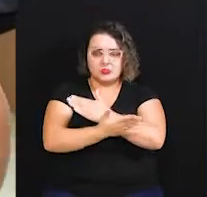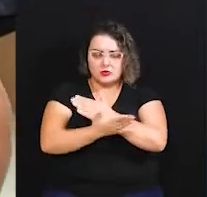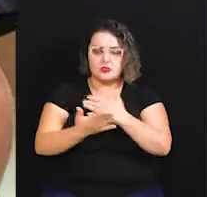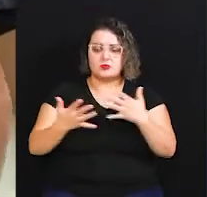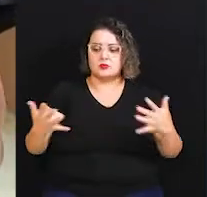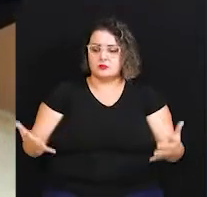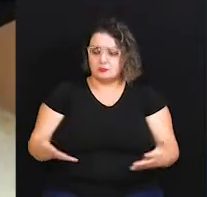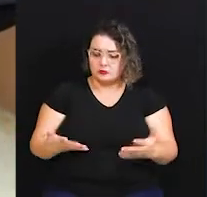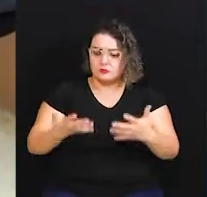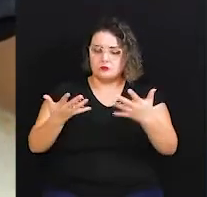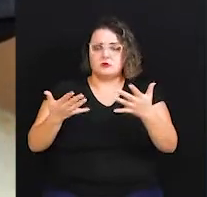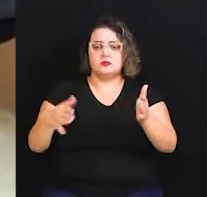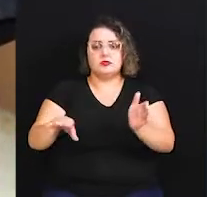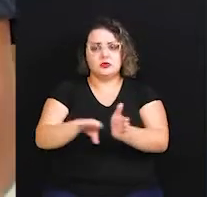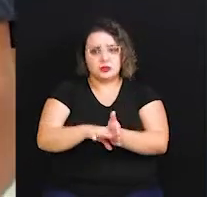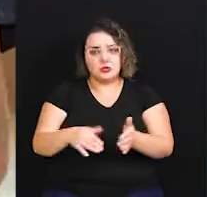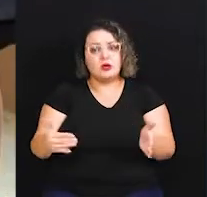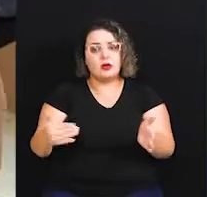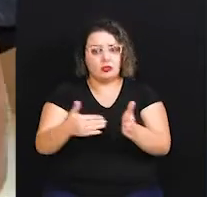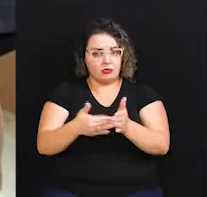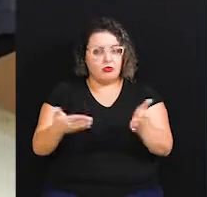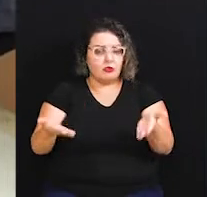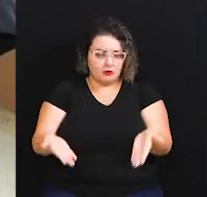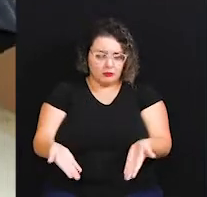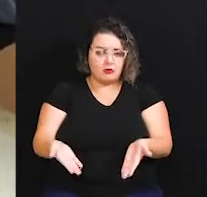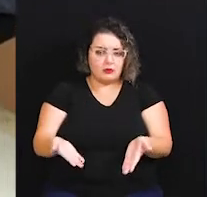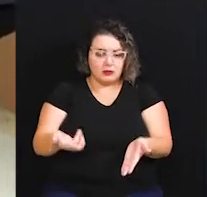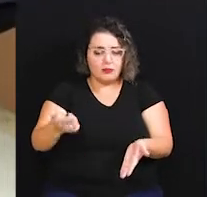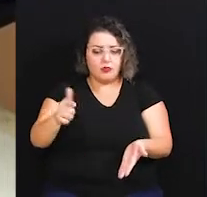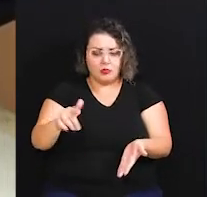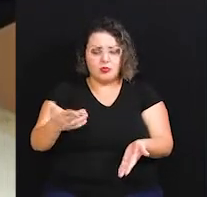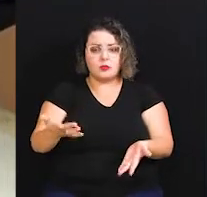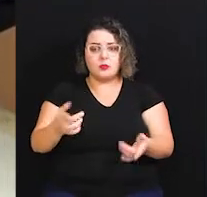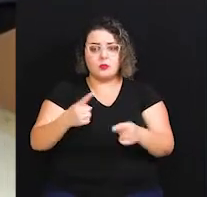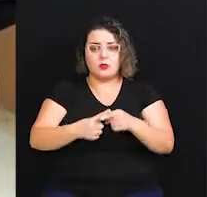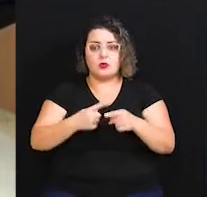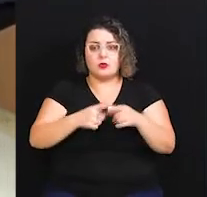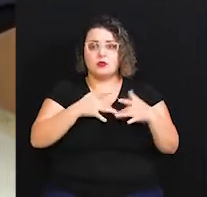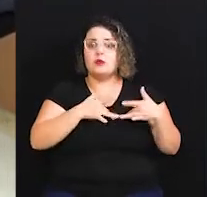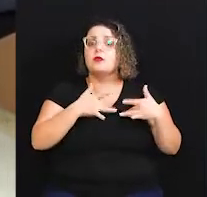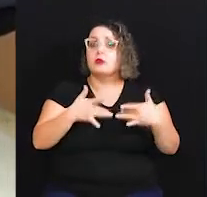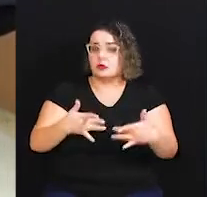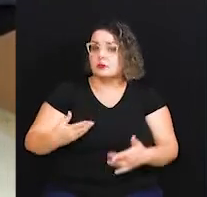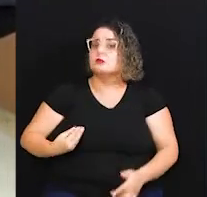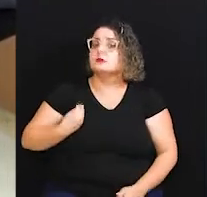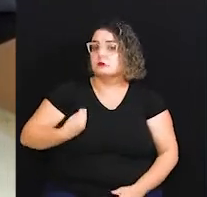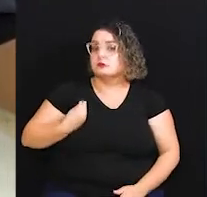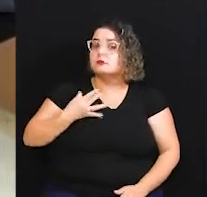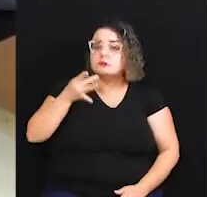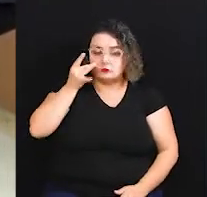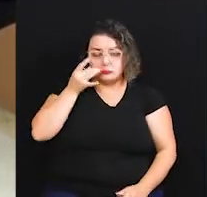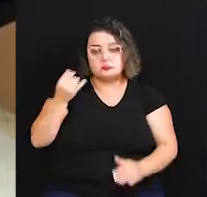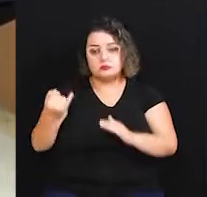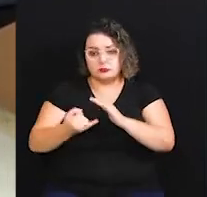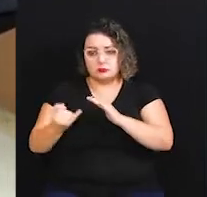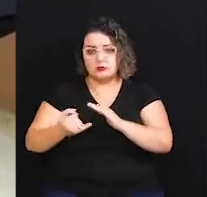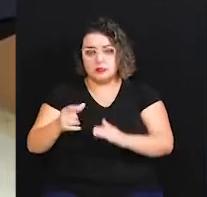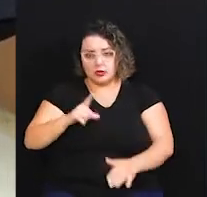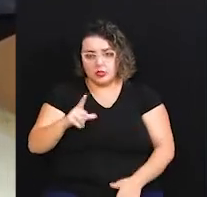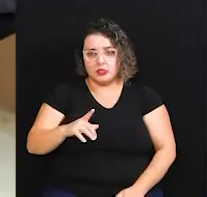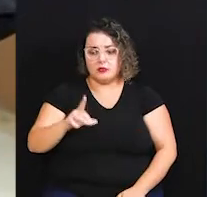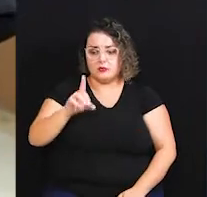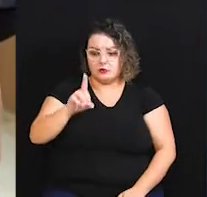a chegar até aqui e continua também. Porque o voluntariado, ele é muito presente na instituição. Nós temos